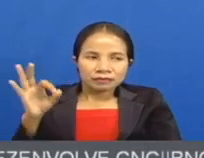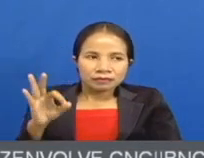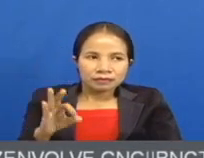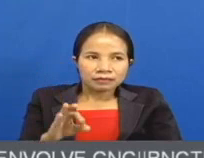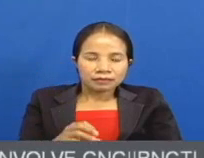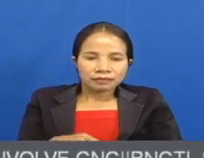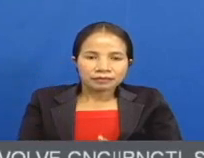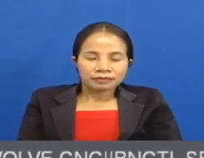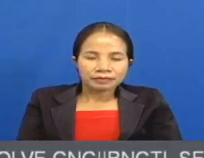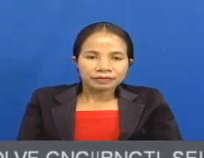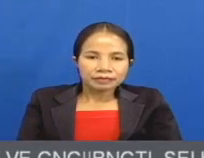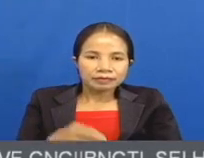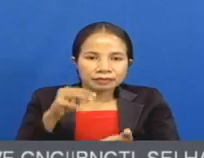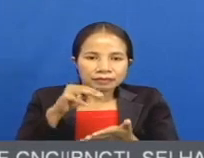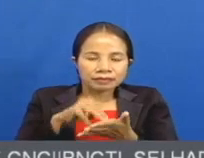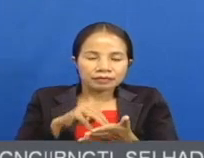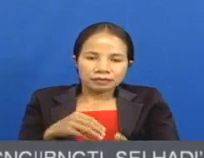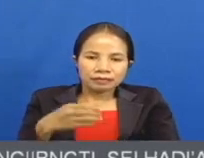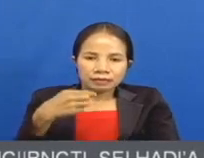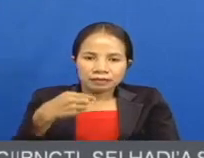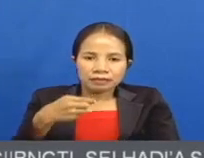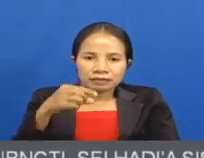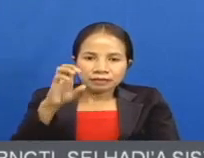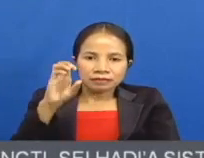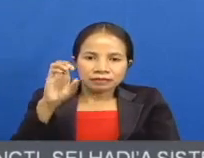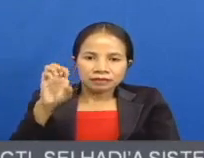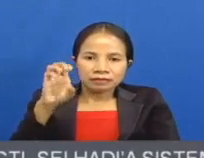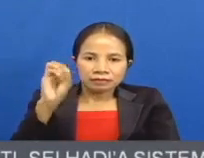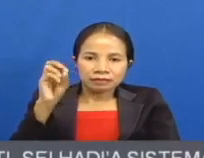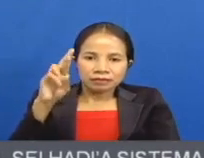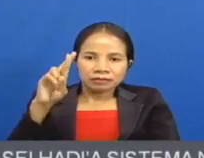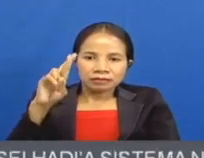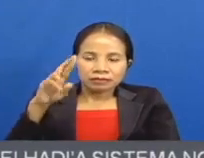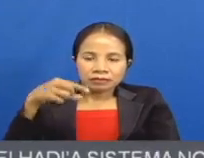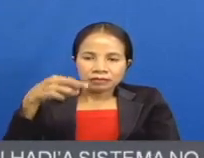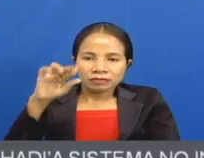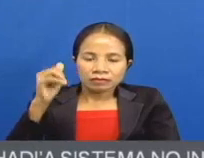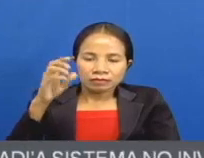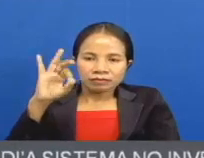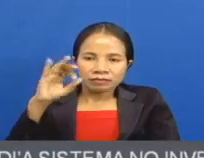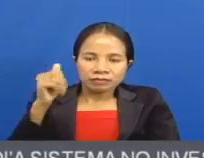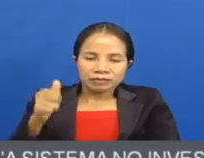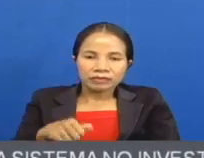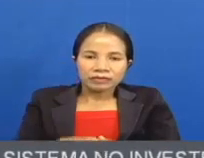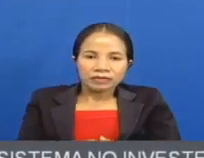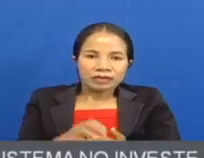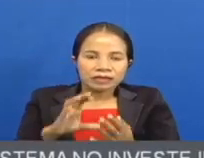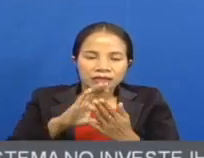geografia no ano nem lá já, nem lá suficiente, se se lo que é nem já